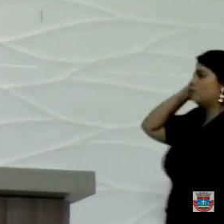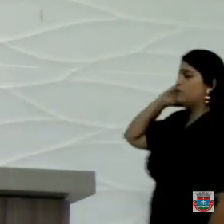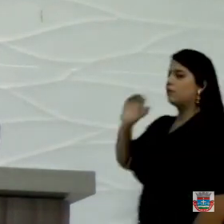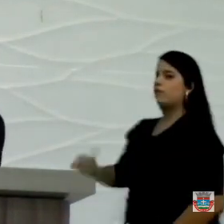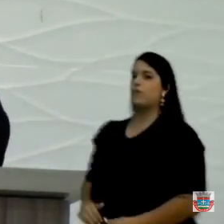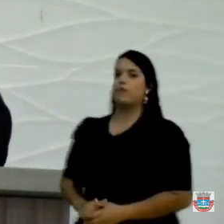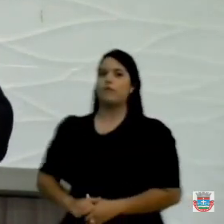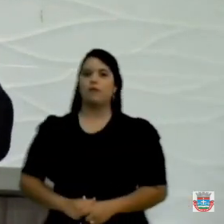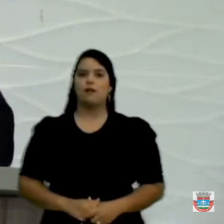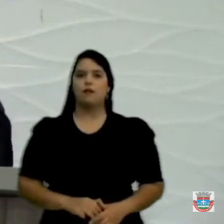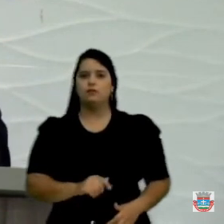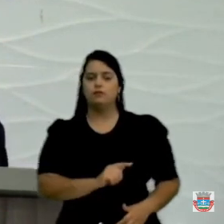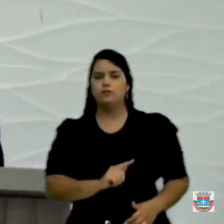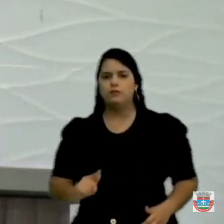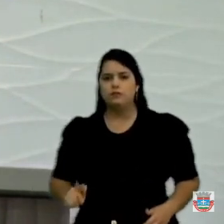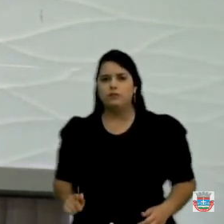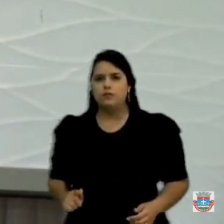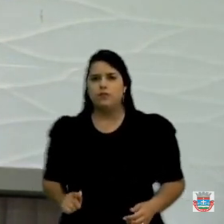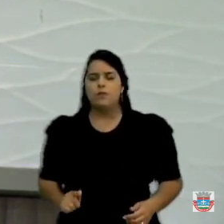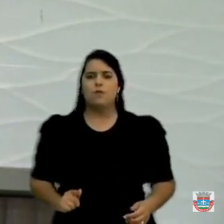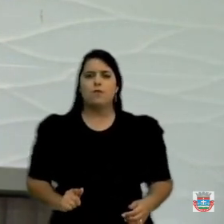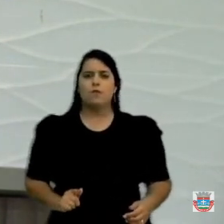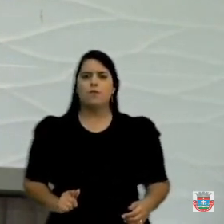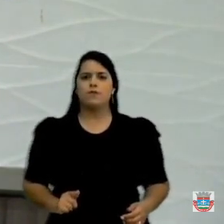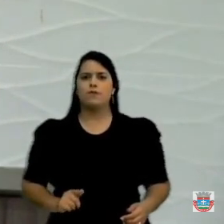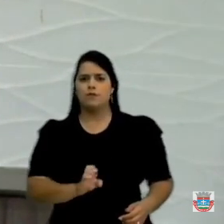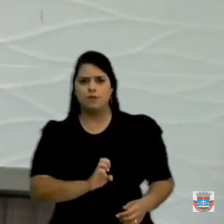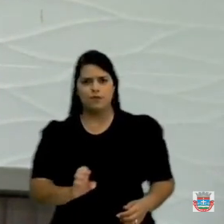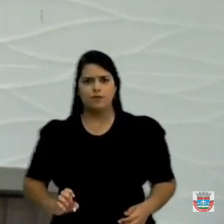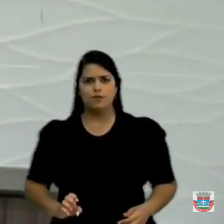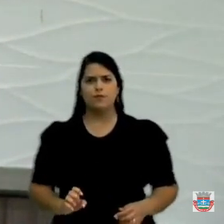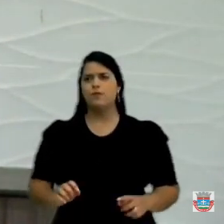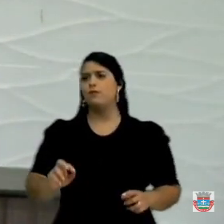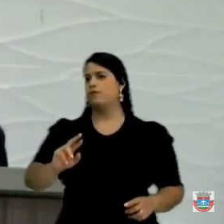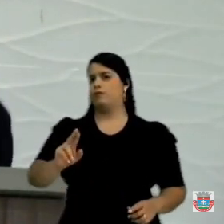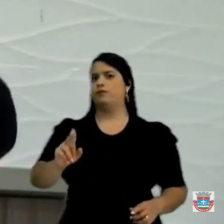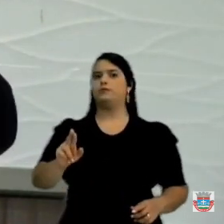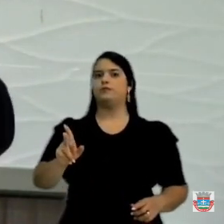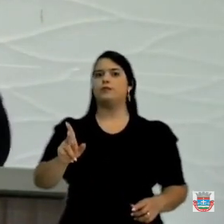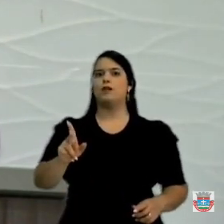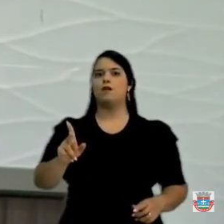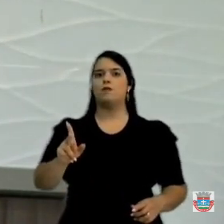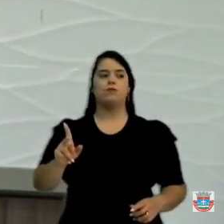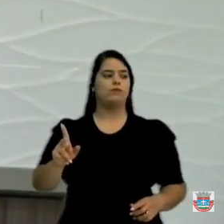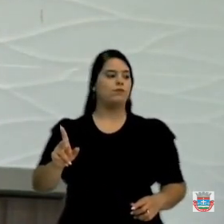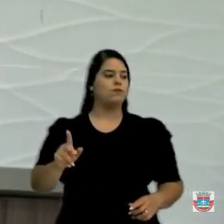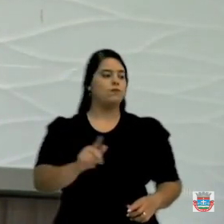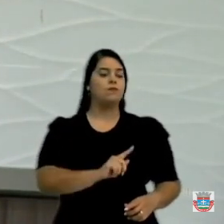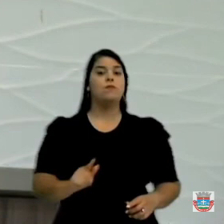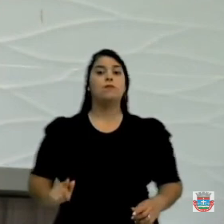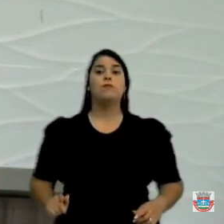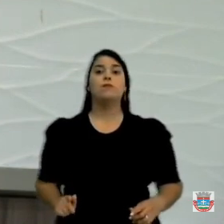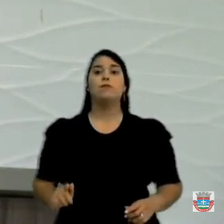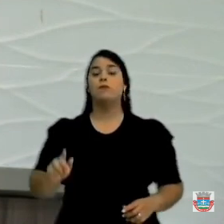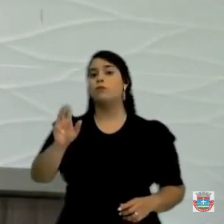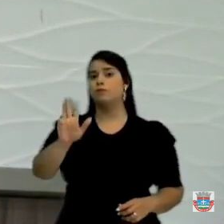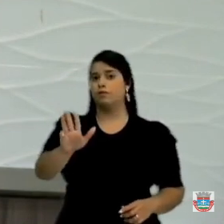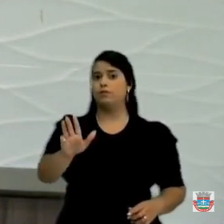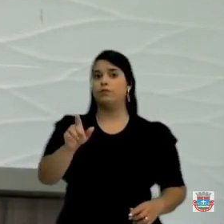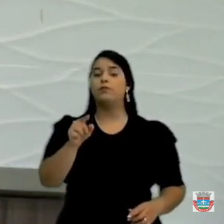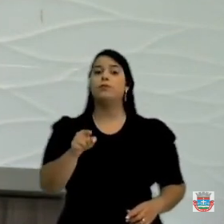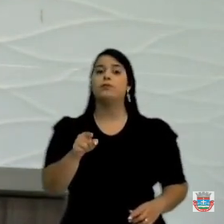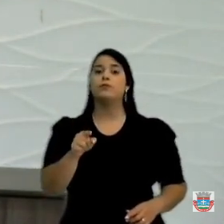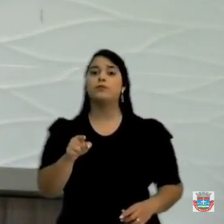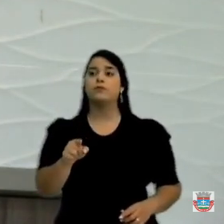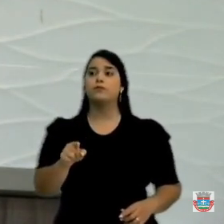é a governadora do estado, não. Se chama o governo federal, o governo Lula. Que você que está